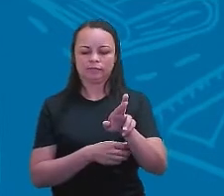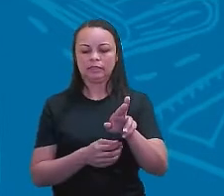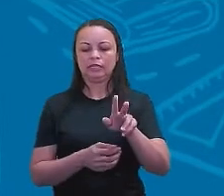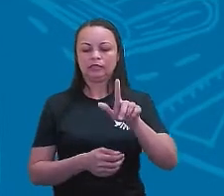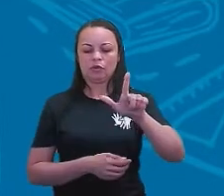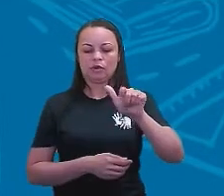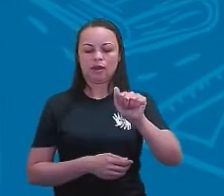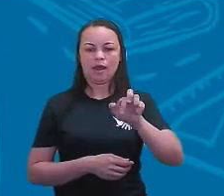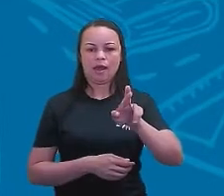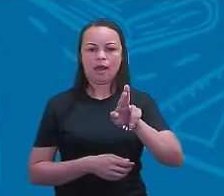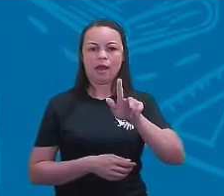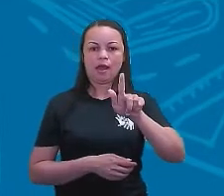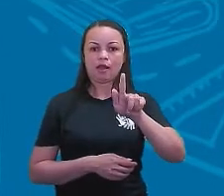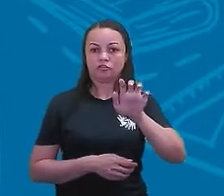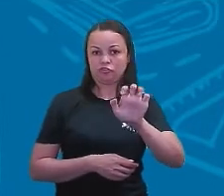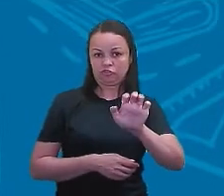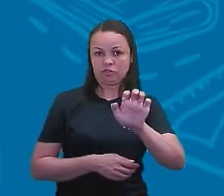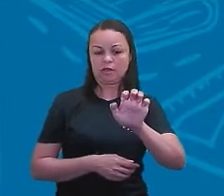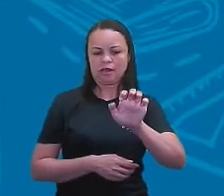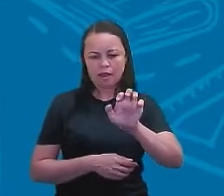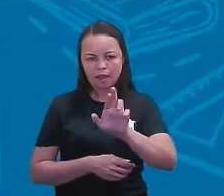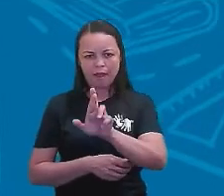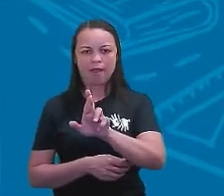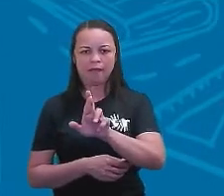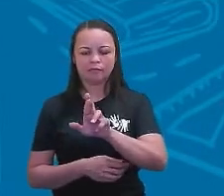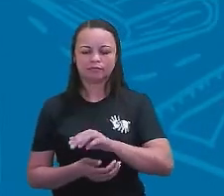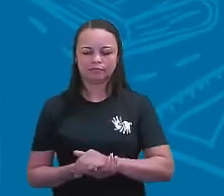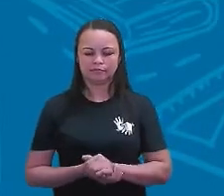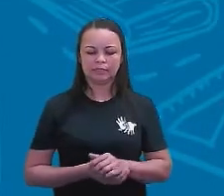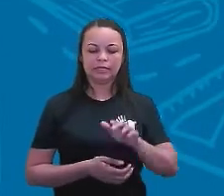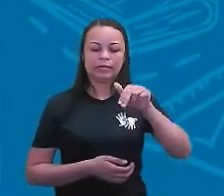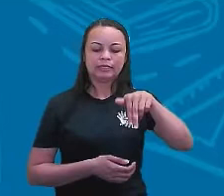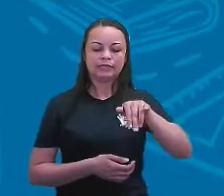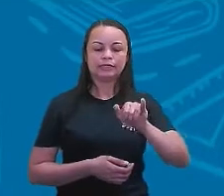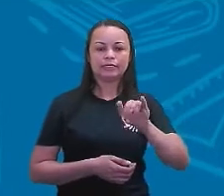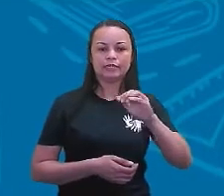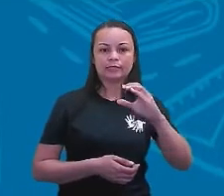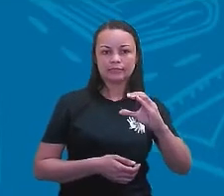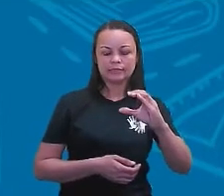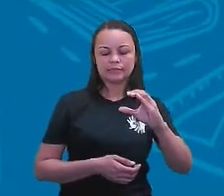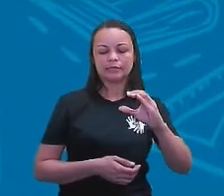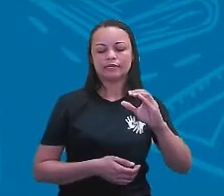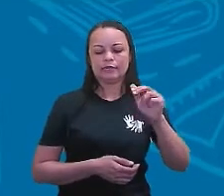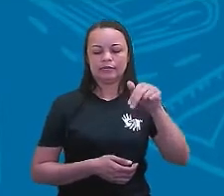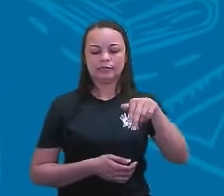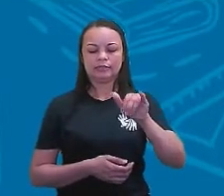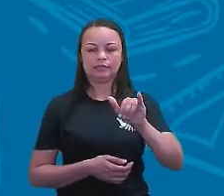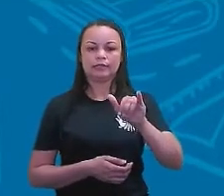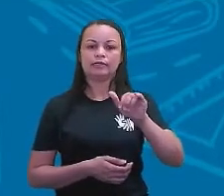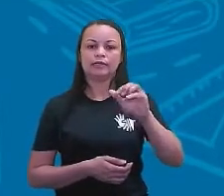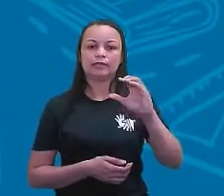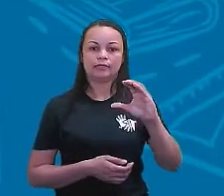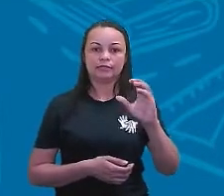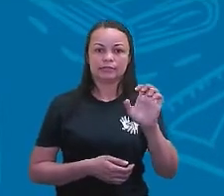larger, mais a palavrinha than. Nice, acrescenta R. Nicer than.